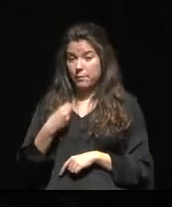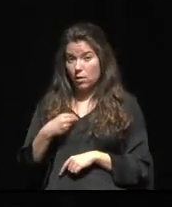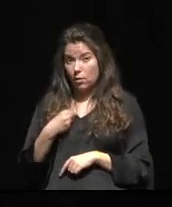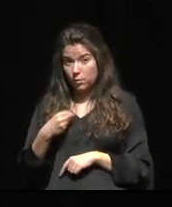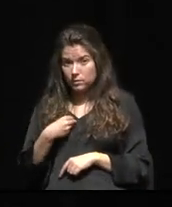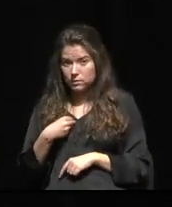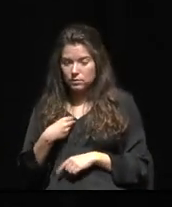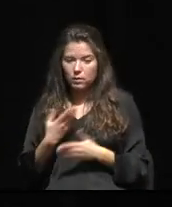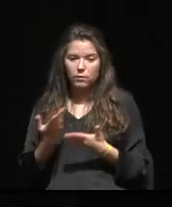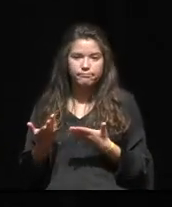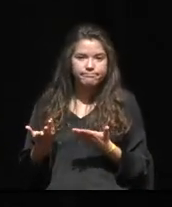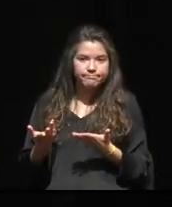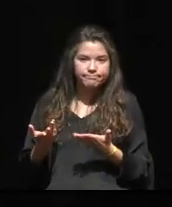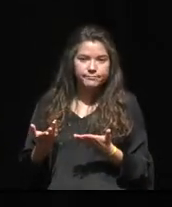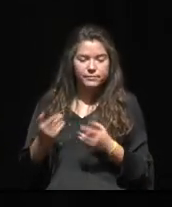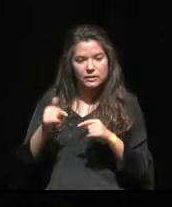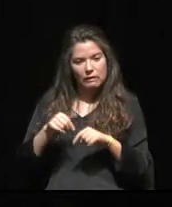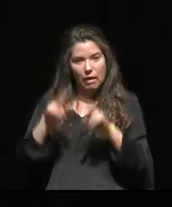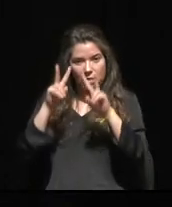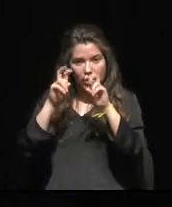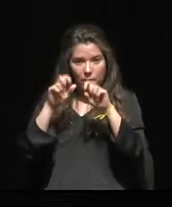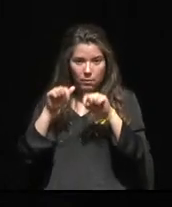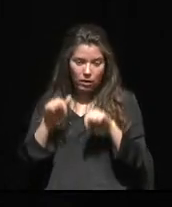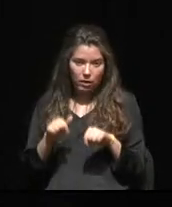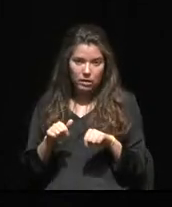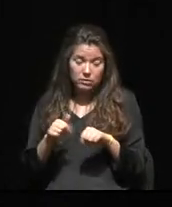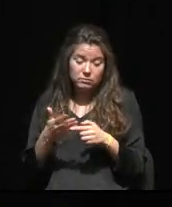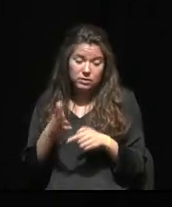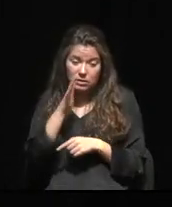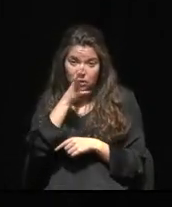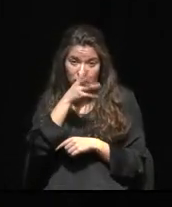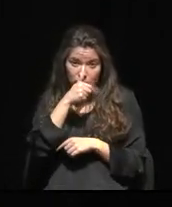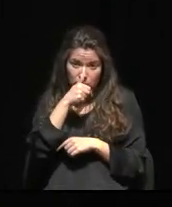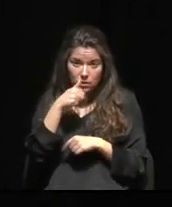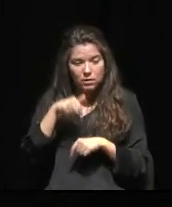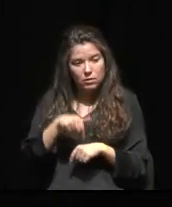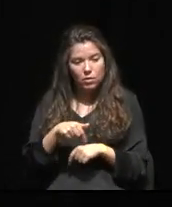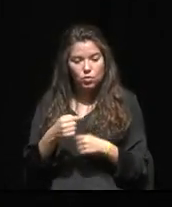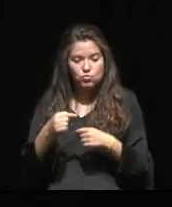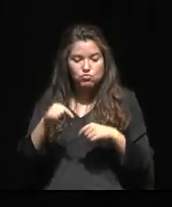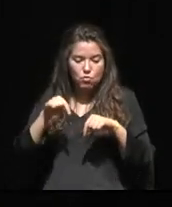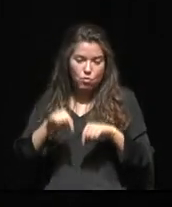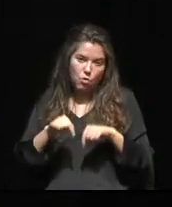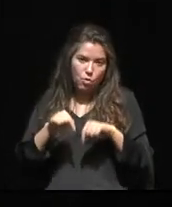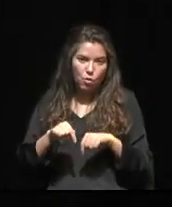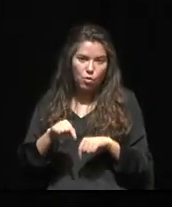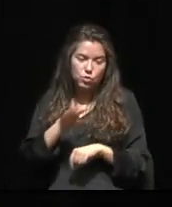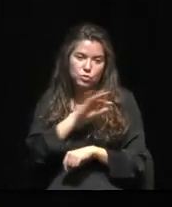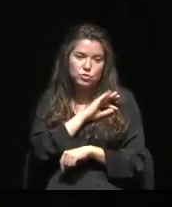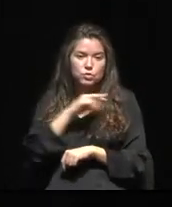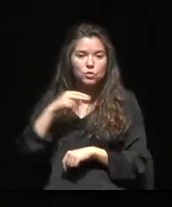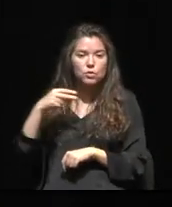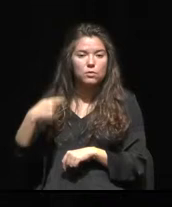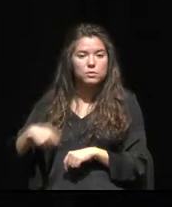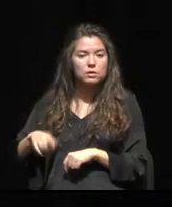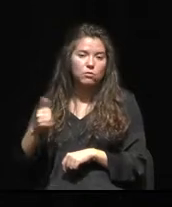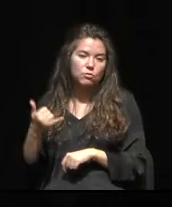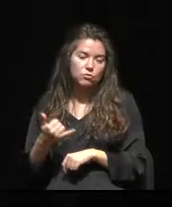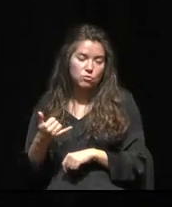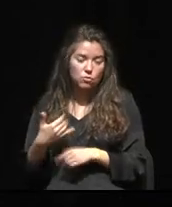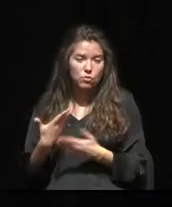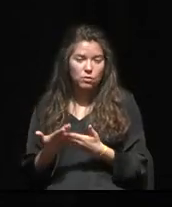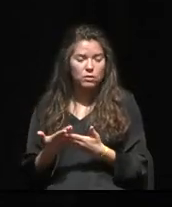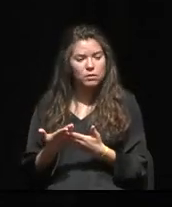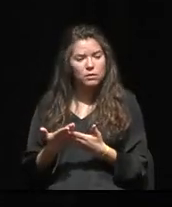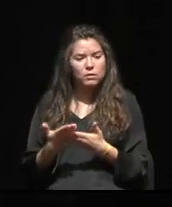é suscitar este tema e felizmente tivemos hoje o senhor vice-presidente que deu e